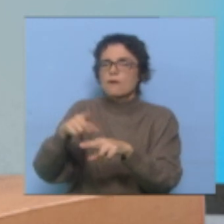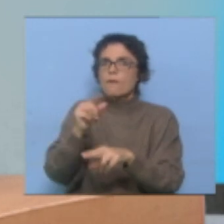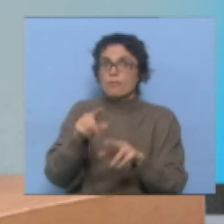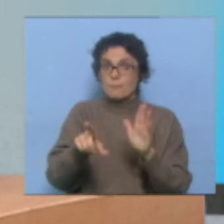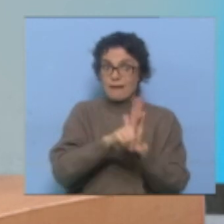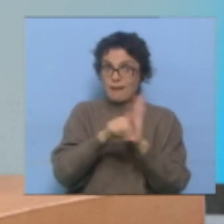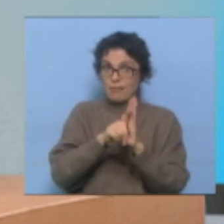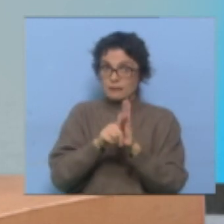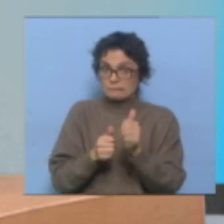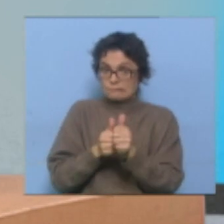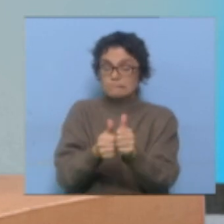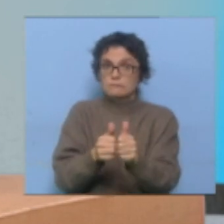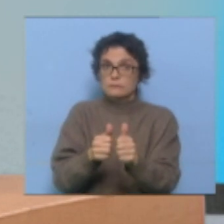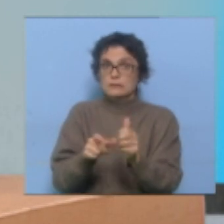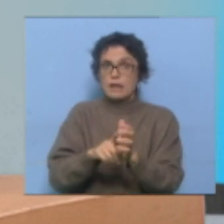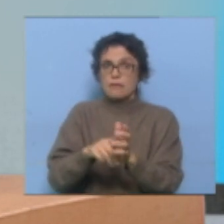julgamentos,